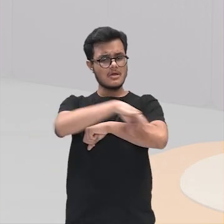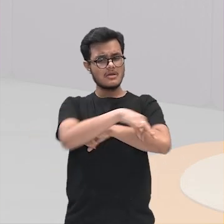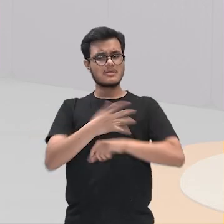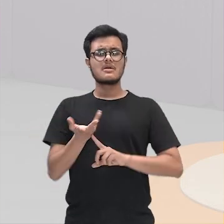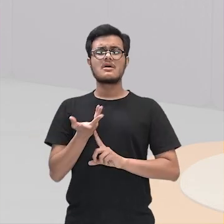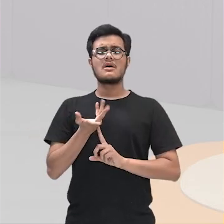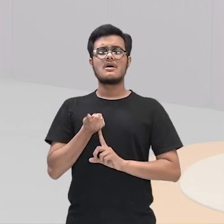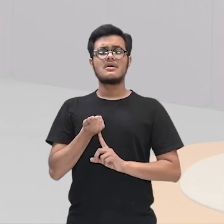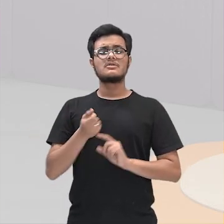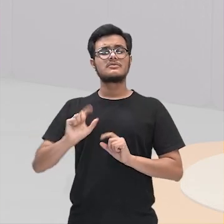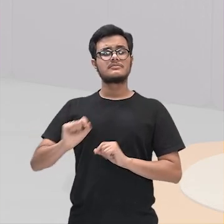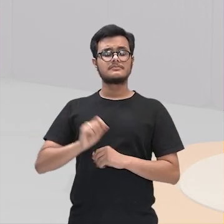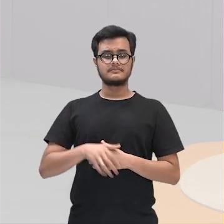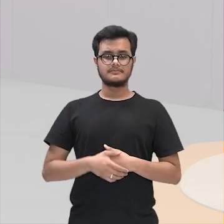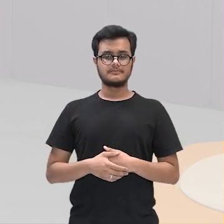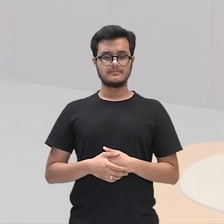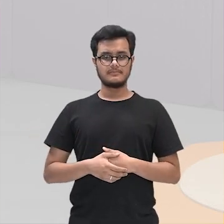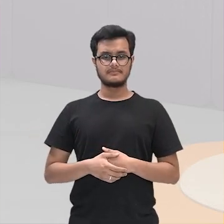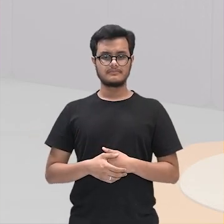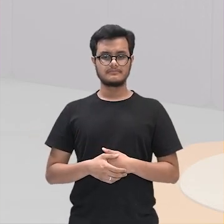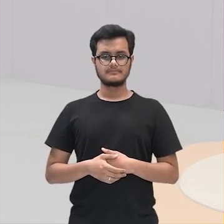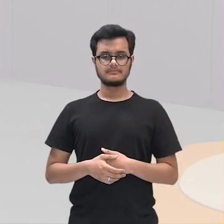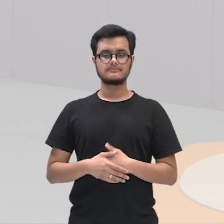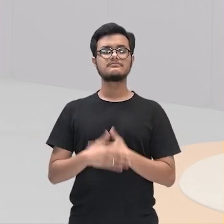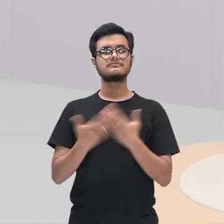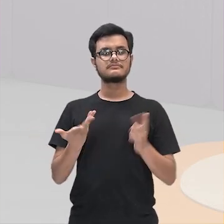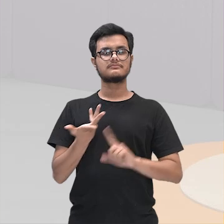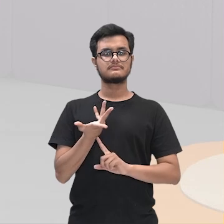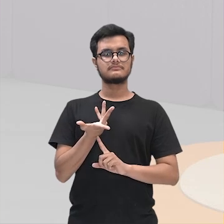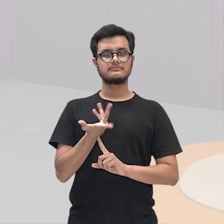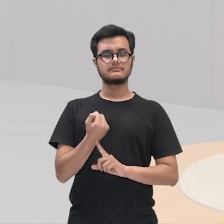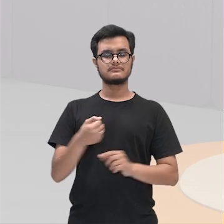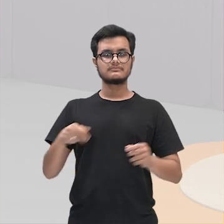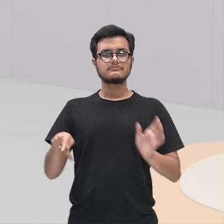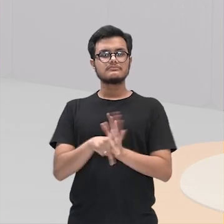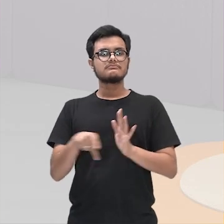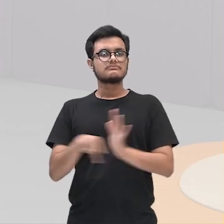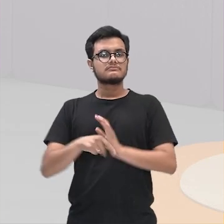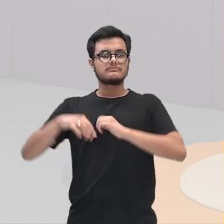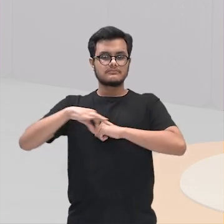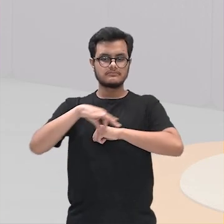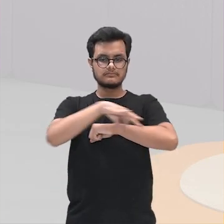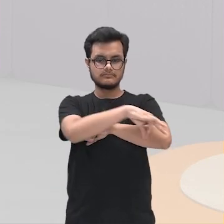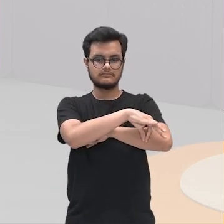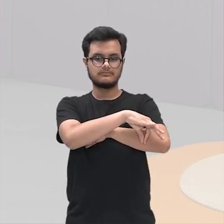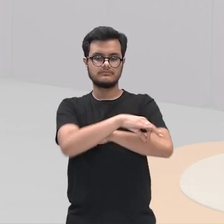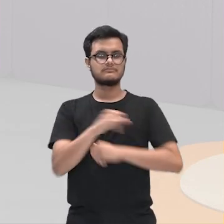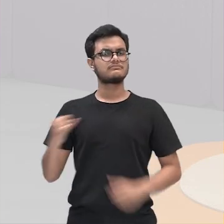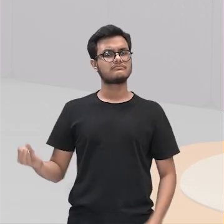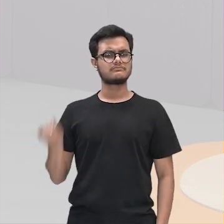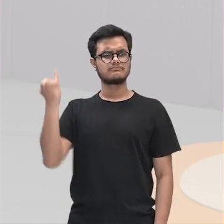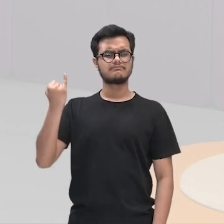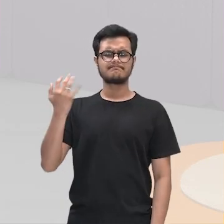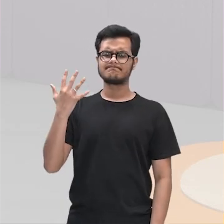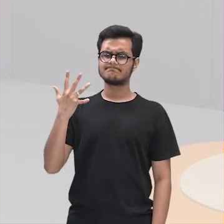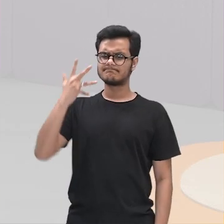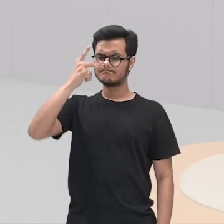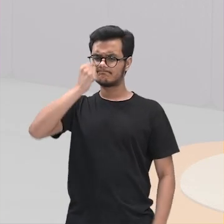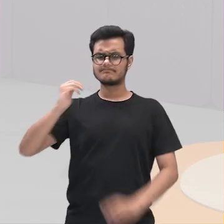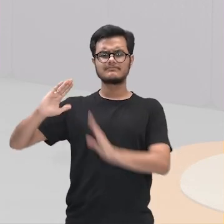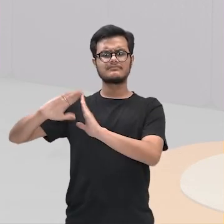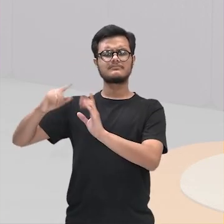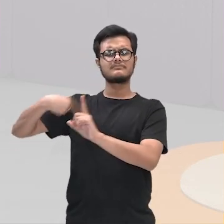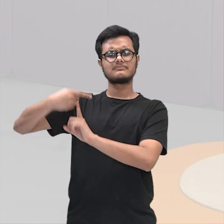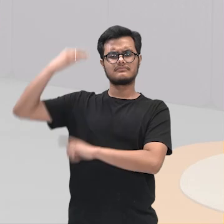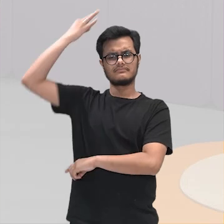e na arte, olha só, a arquitetura bizantina, notadamente exemplificada pela majestosa Igreja de Santa